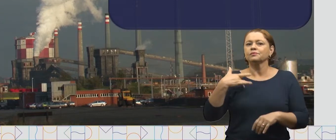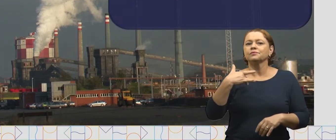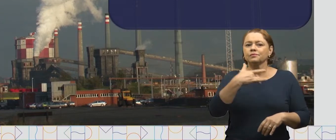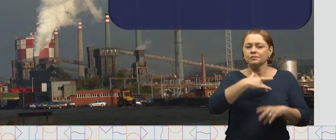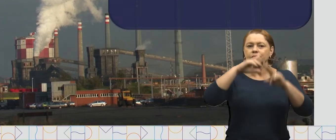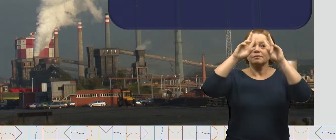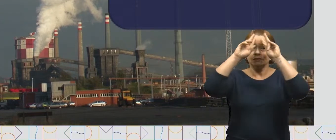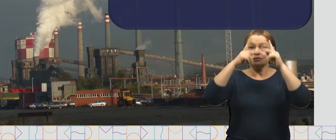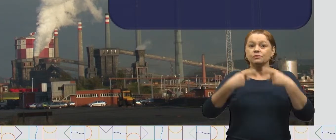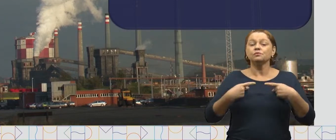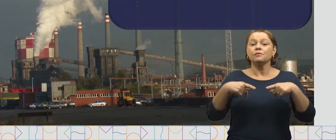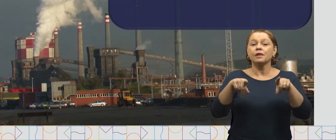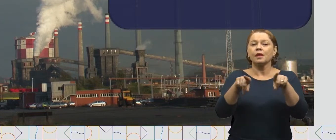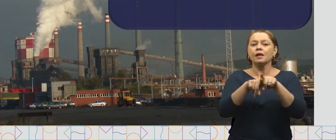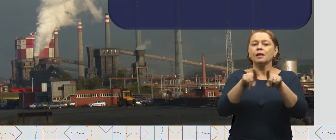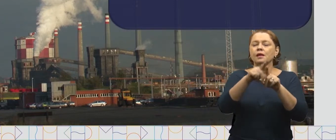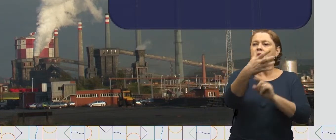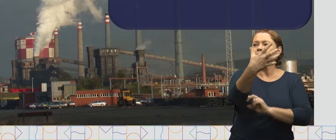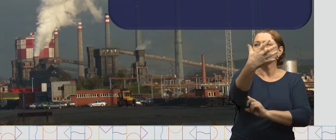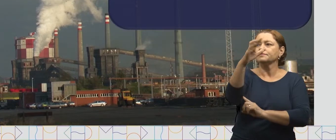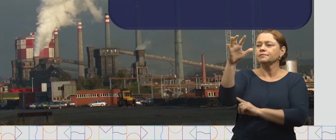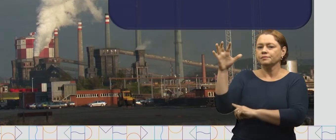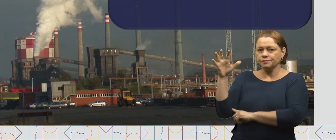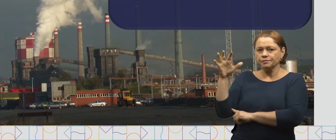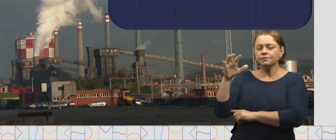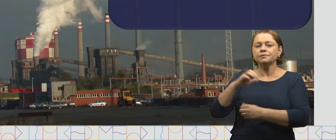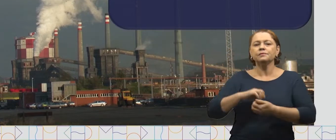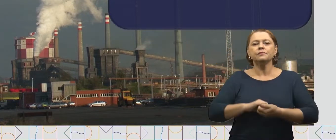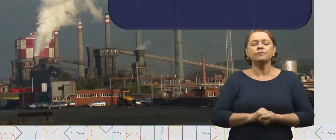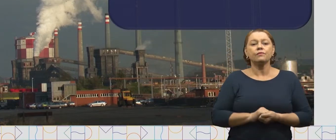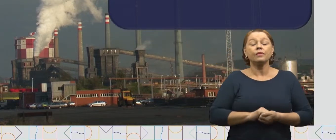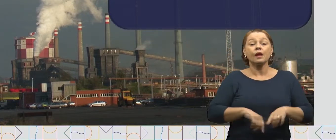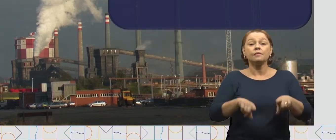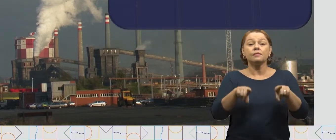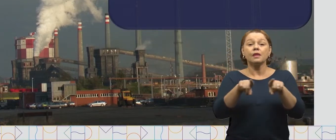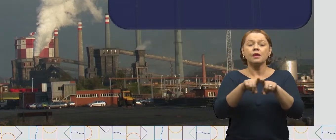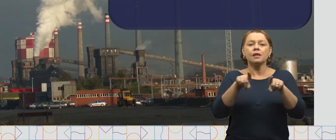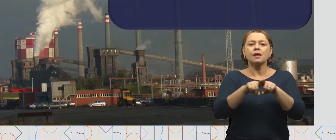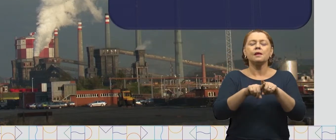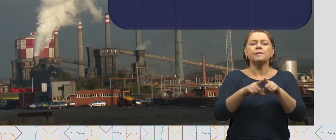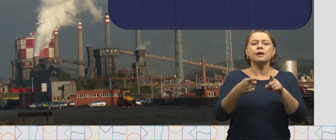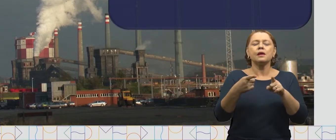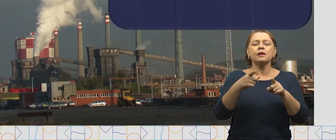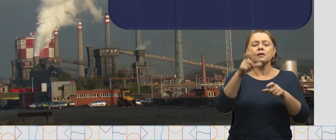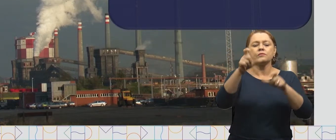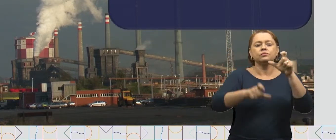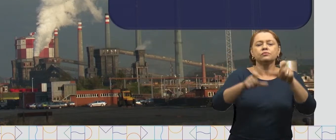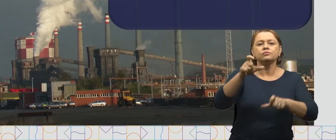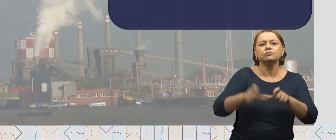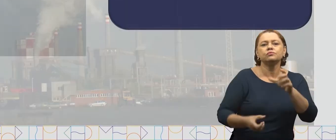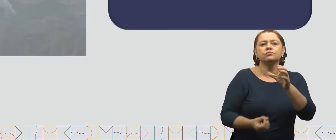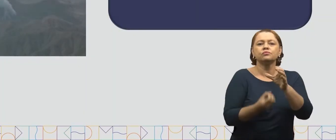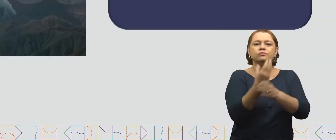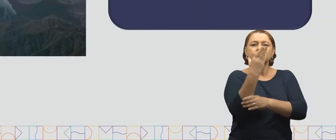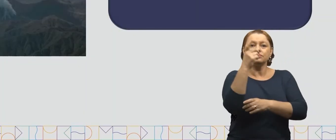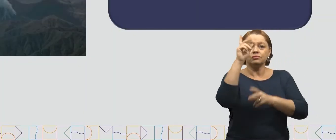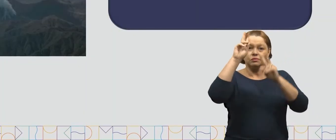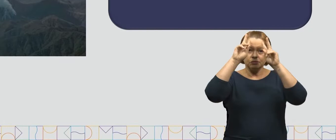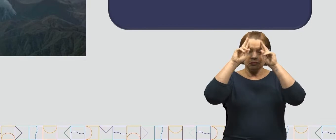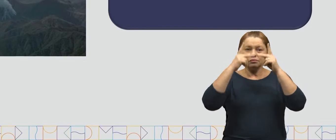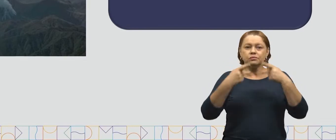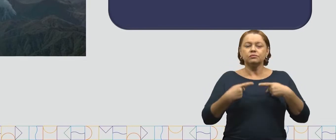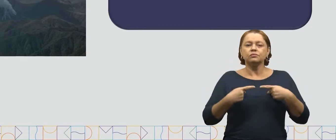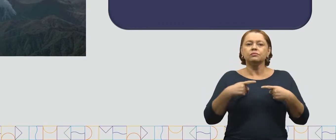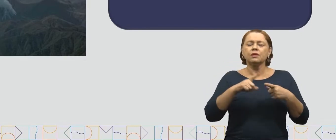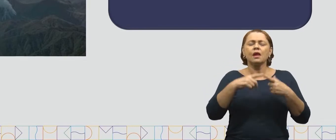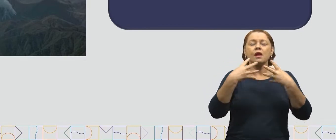ao meio ambiente. Além das fontes artificiais produzidas pela atividade humana, existem também